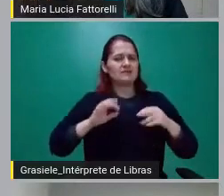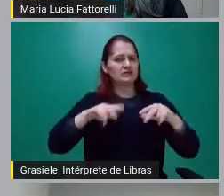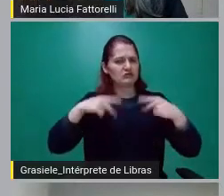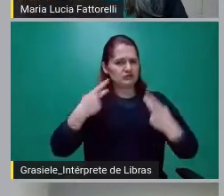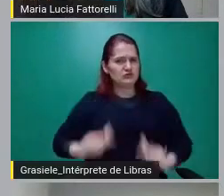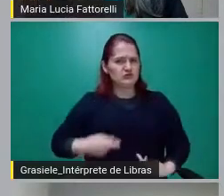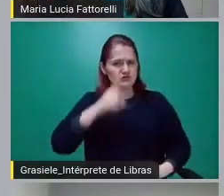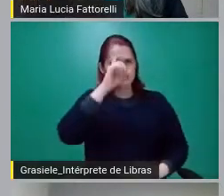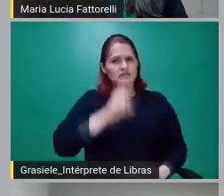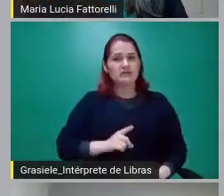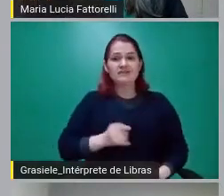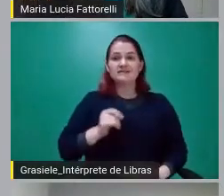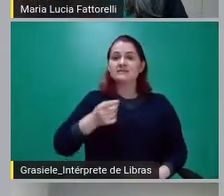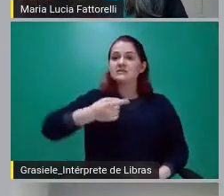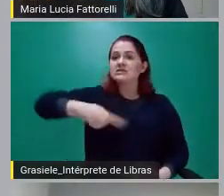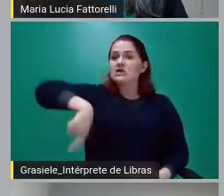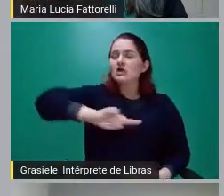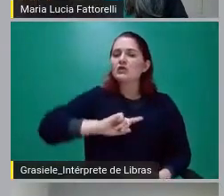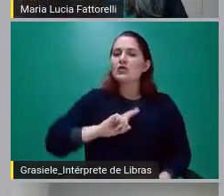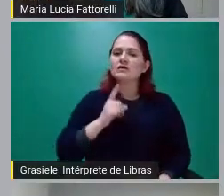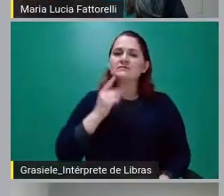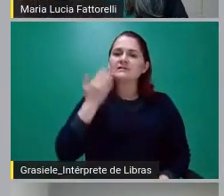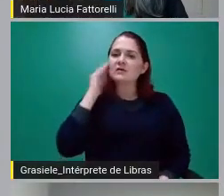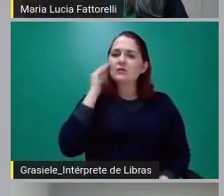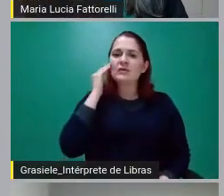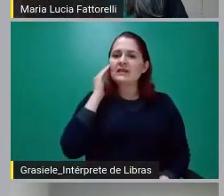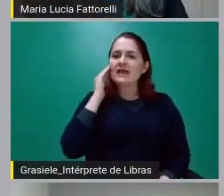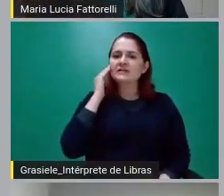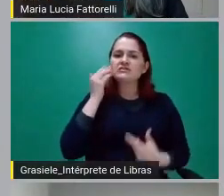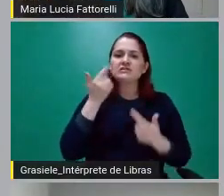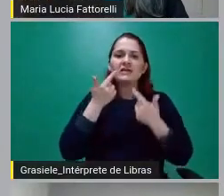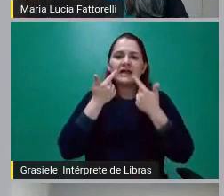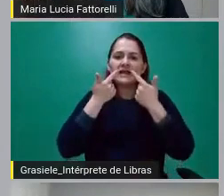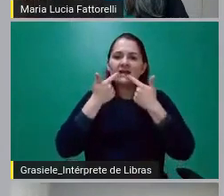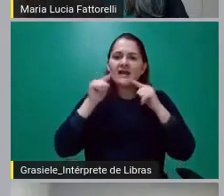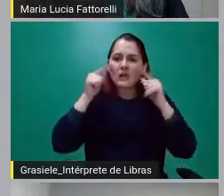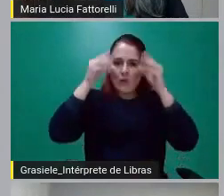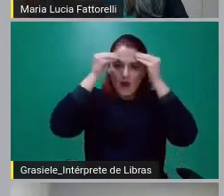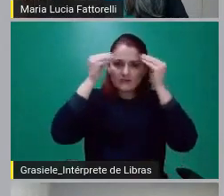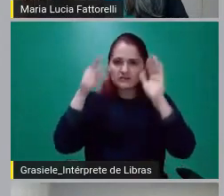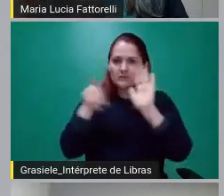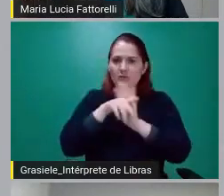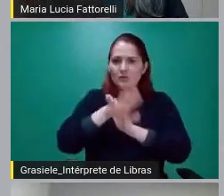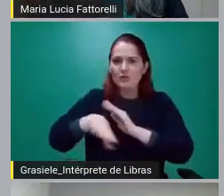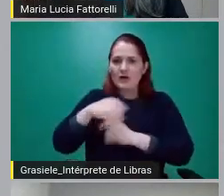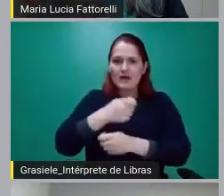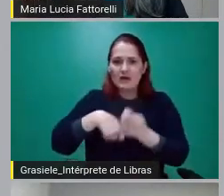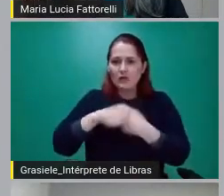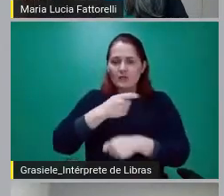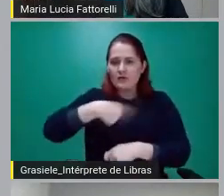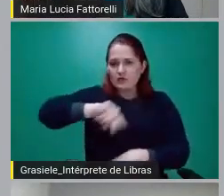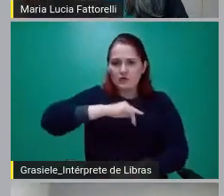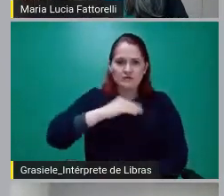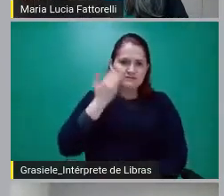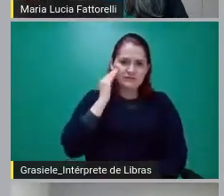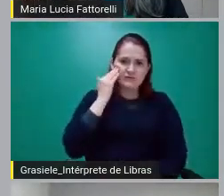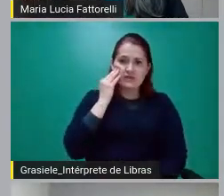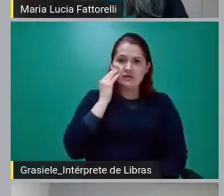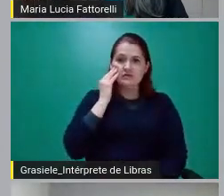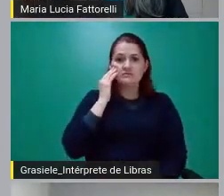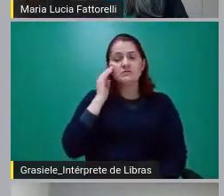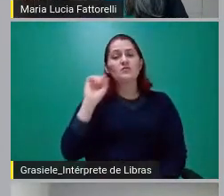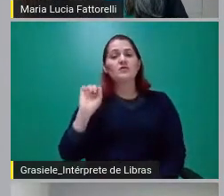linguagem econômica que dá respaldo a tudo isso, nós vamos ficar gritando